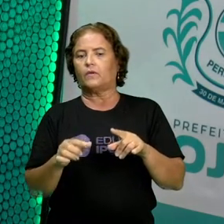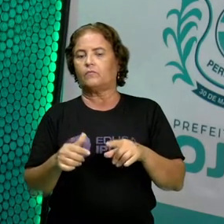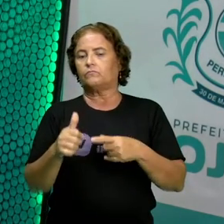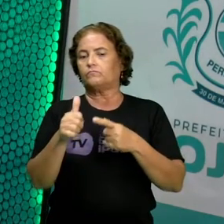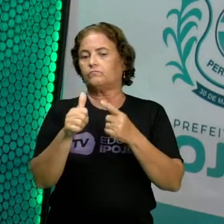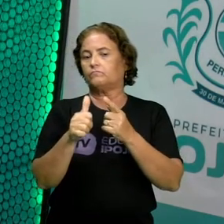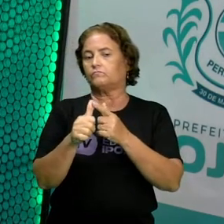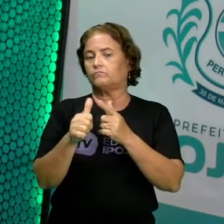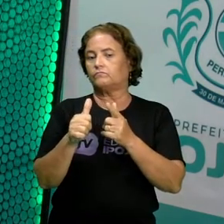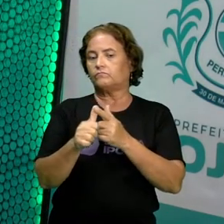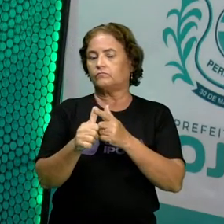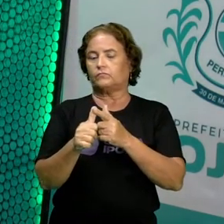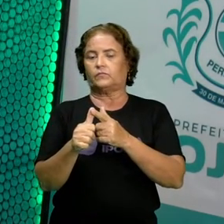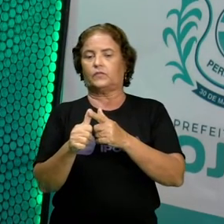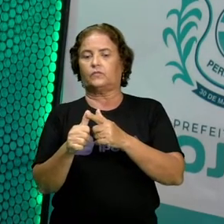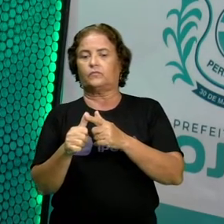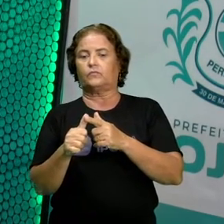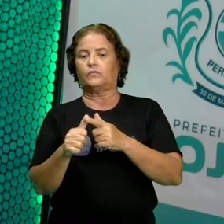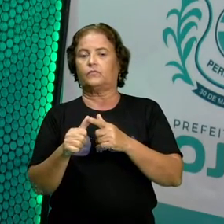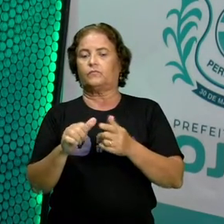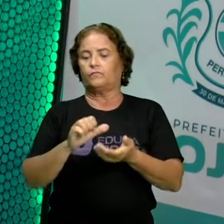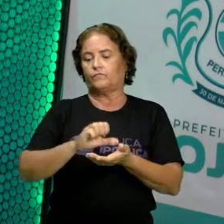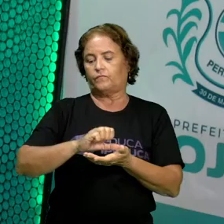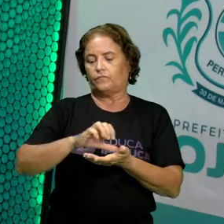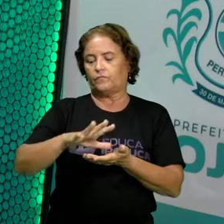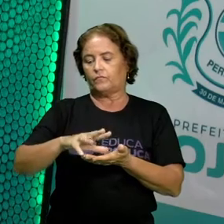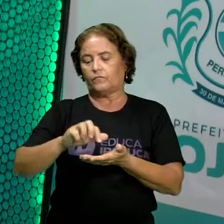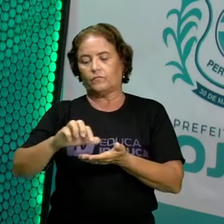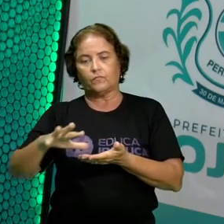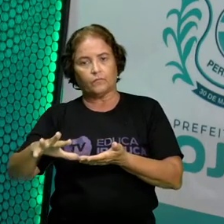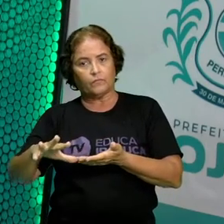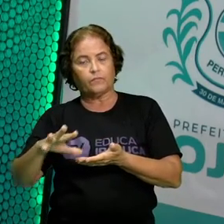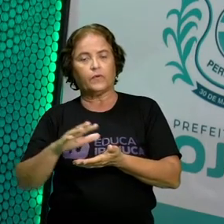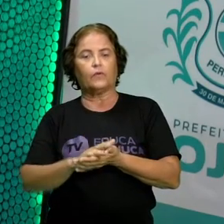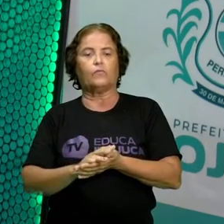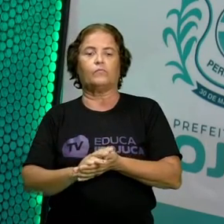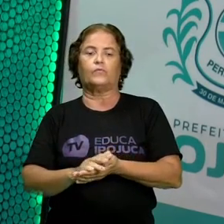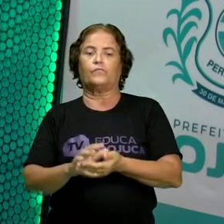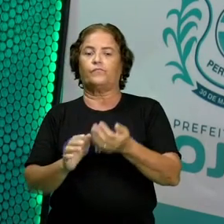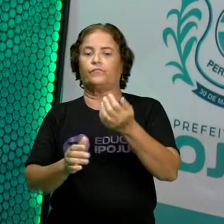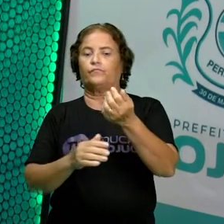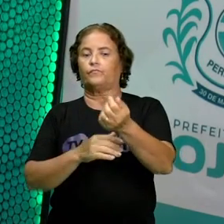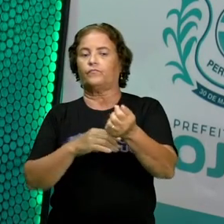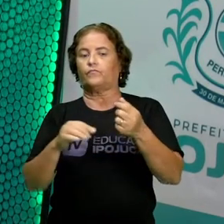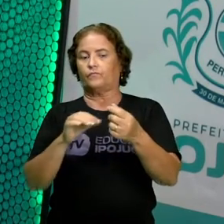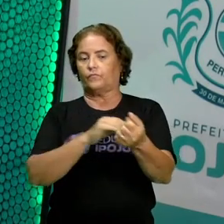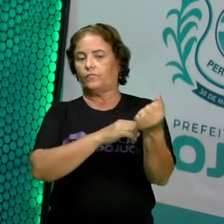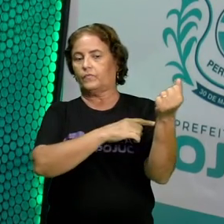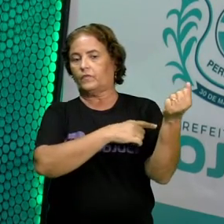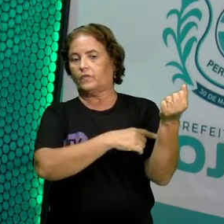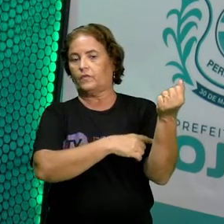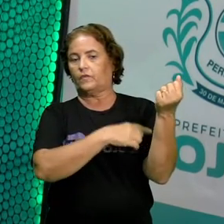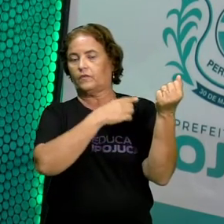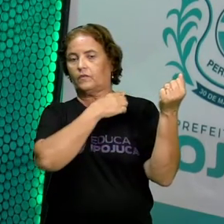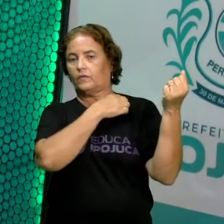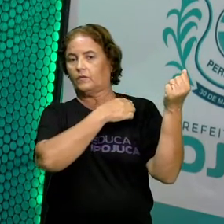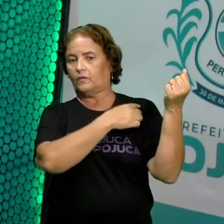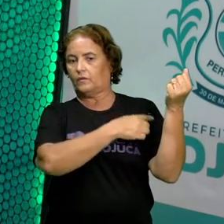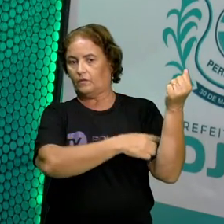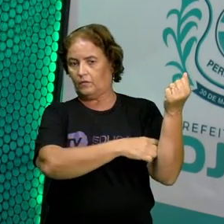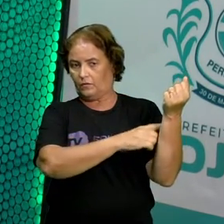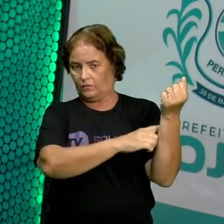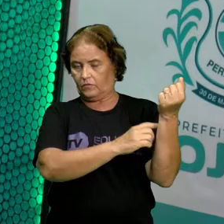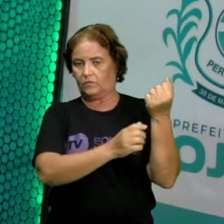a jarda, são consideradas medidas não padronizadas. Por quê? Porque não tem